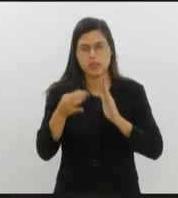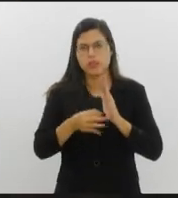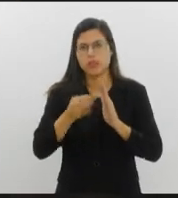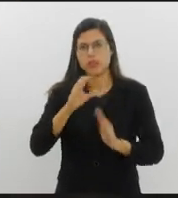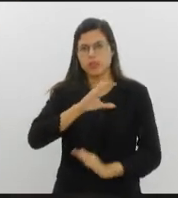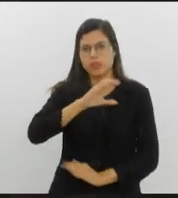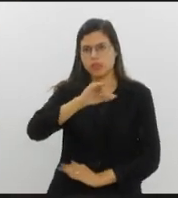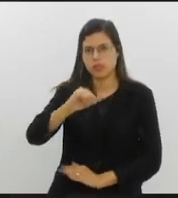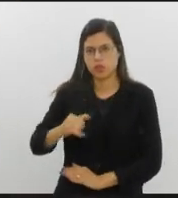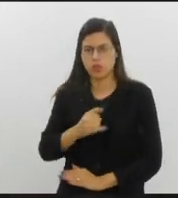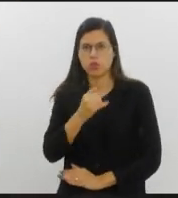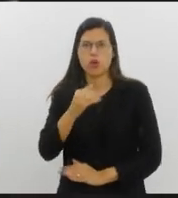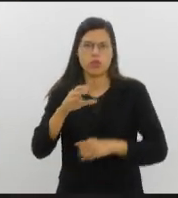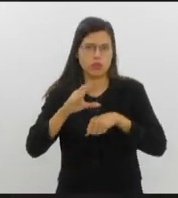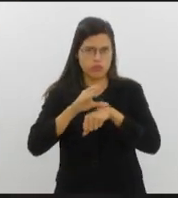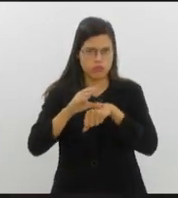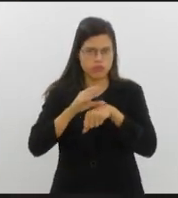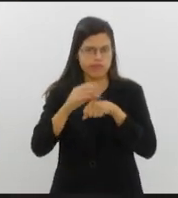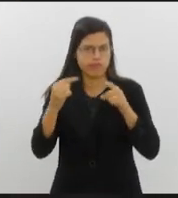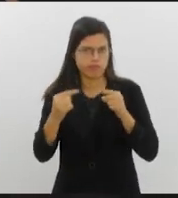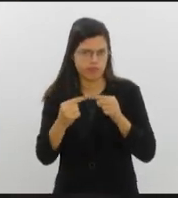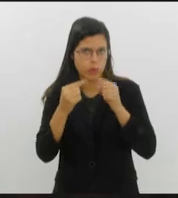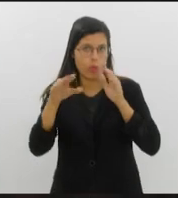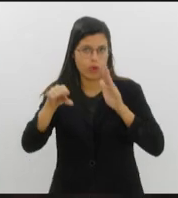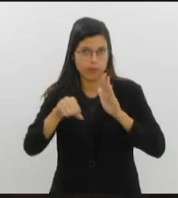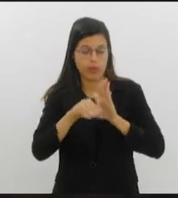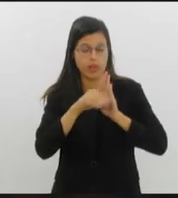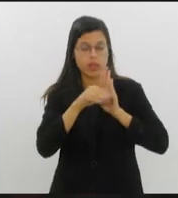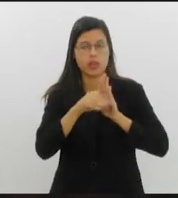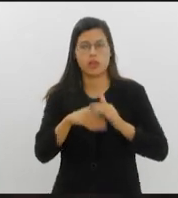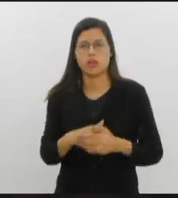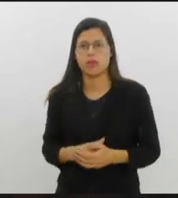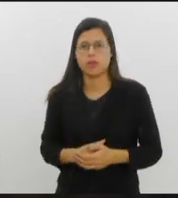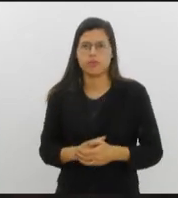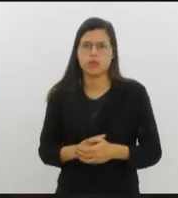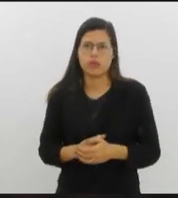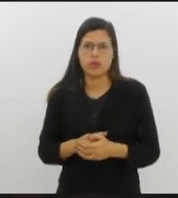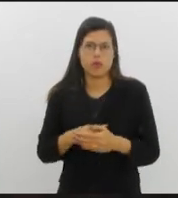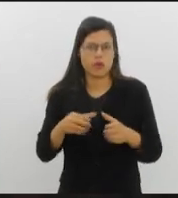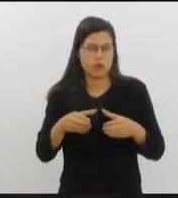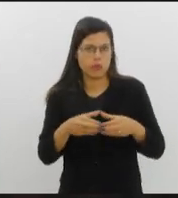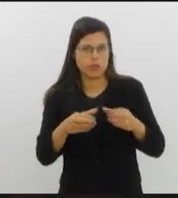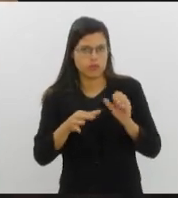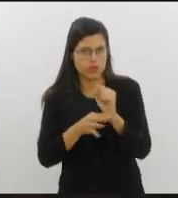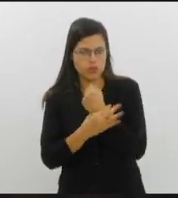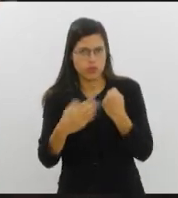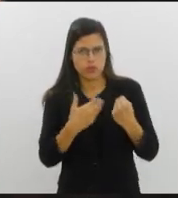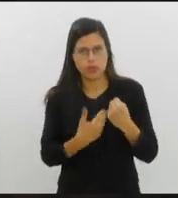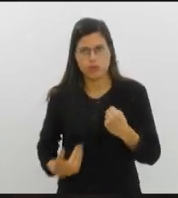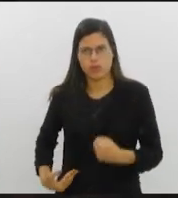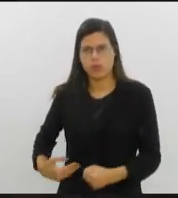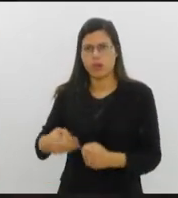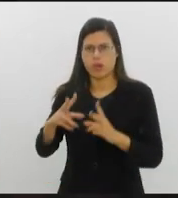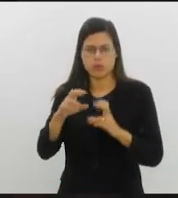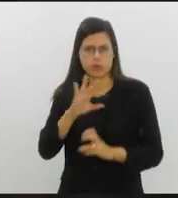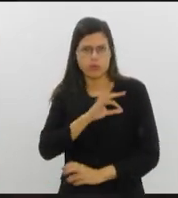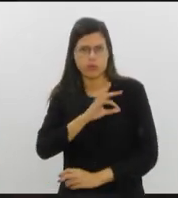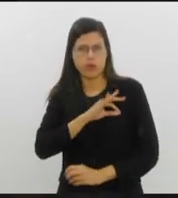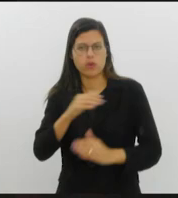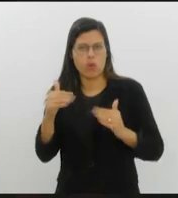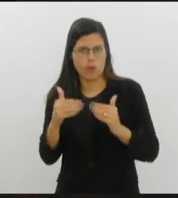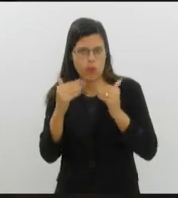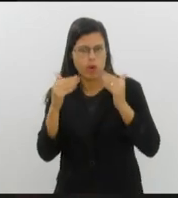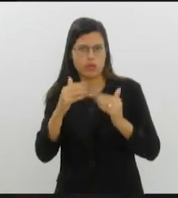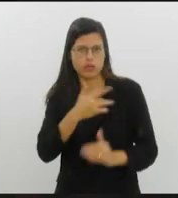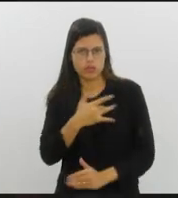Constituição e Justiça pela constitucionalidade com emendas, de Segurança Pública e Assuntos de Polícia favorável, de Saúde